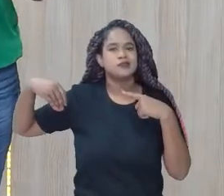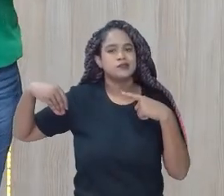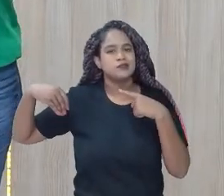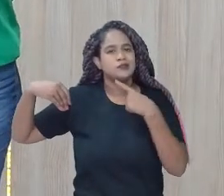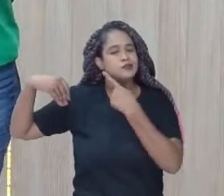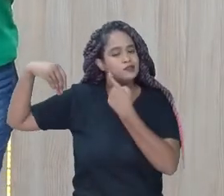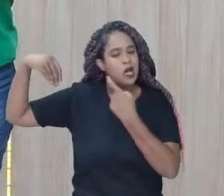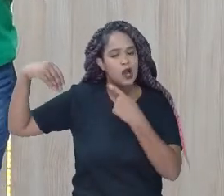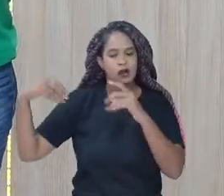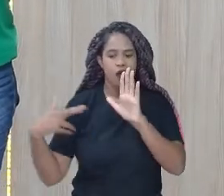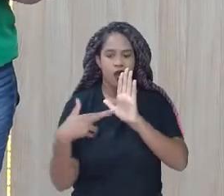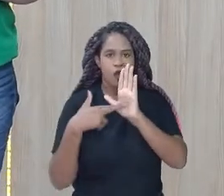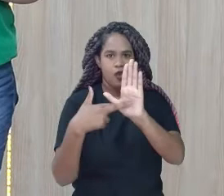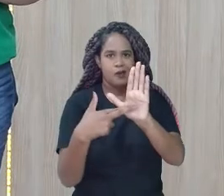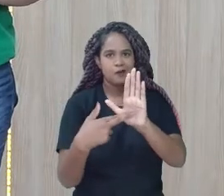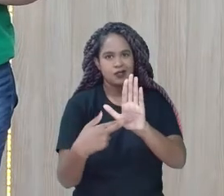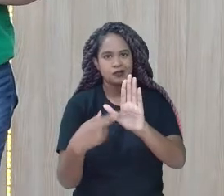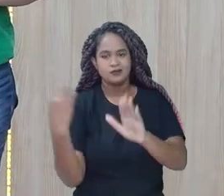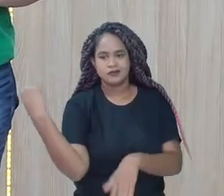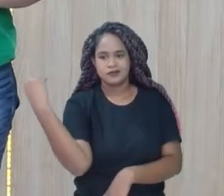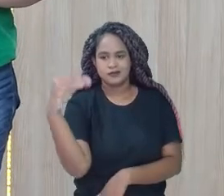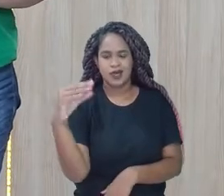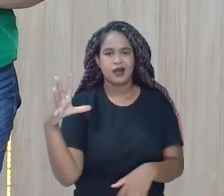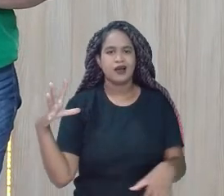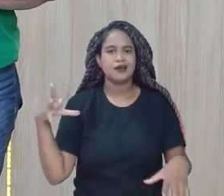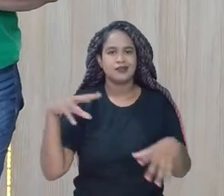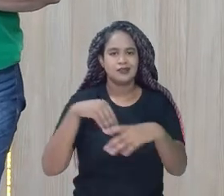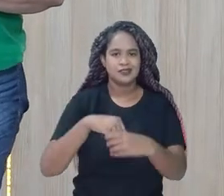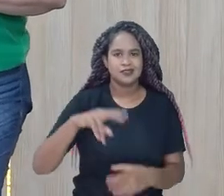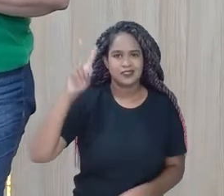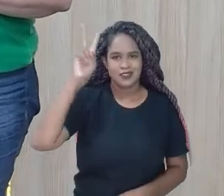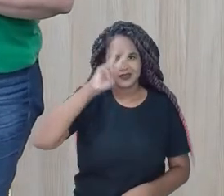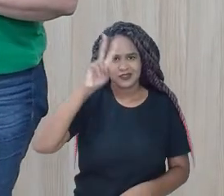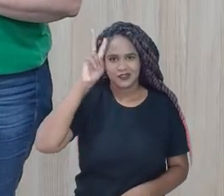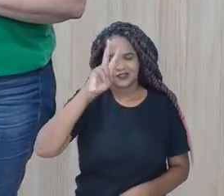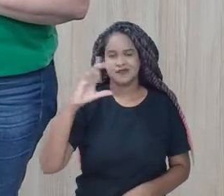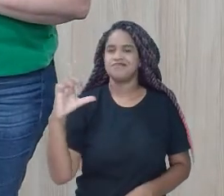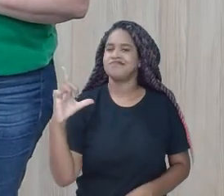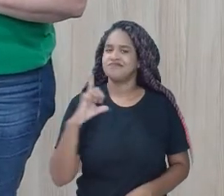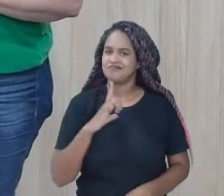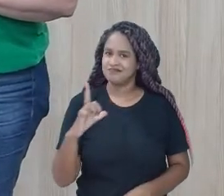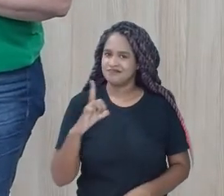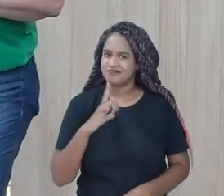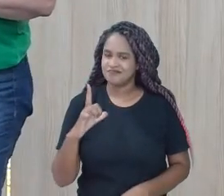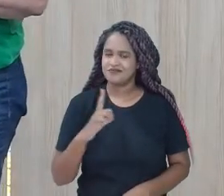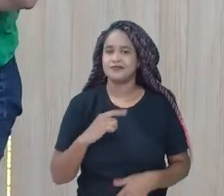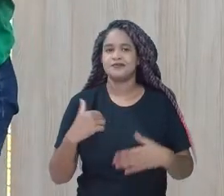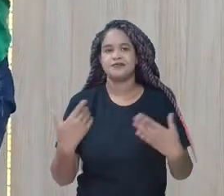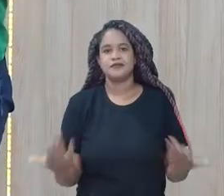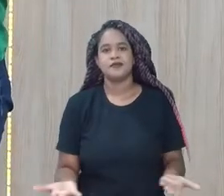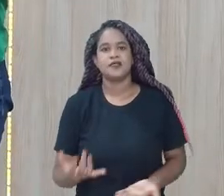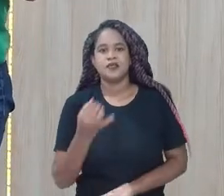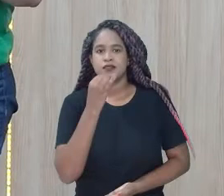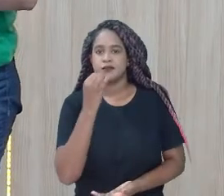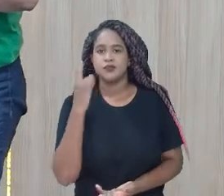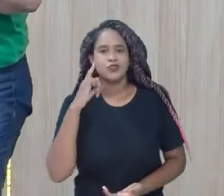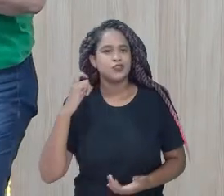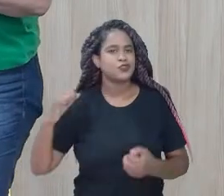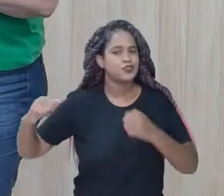onomatopeias aparecem também nas histórias e quadrinhos, tá, pessoal? Então, os efeitos, os